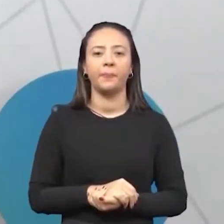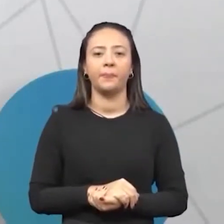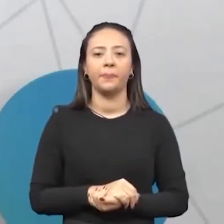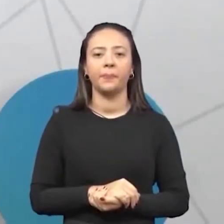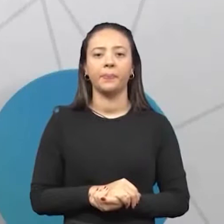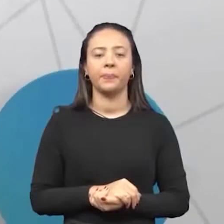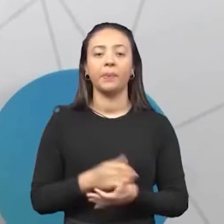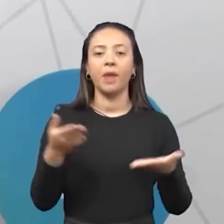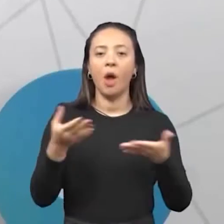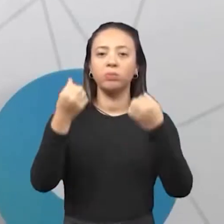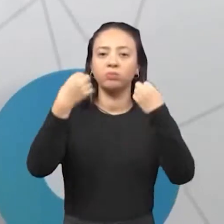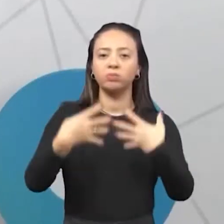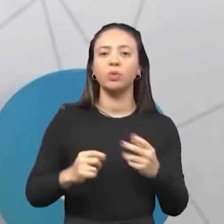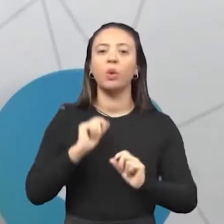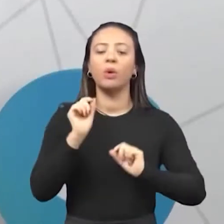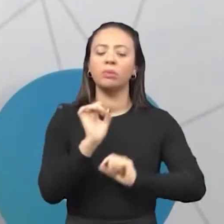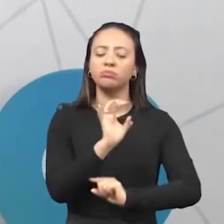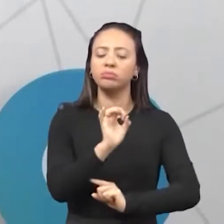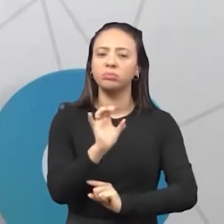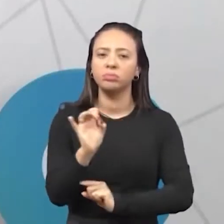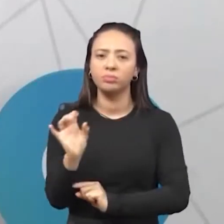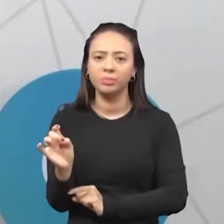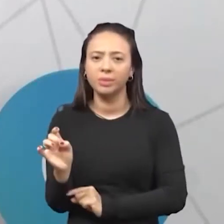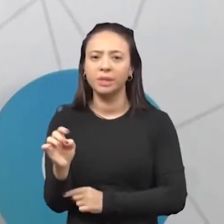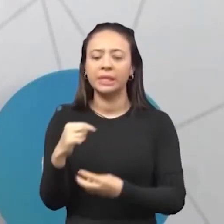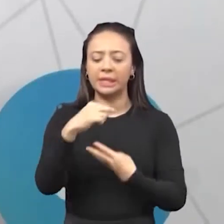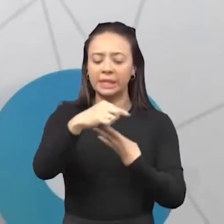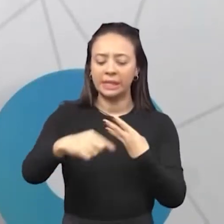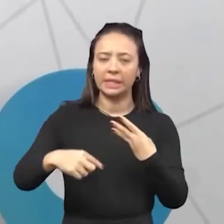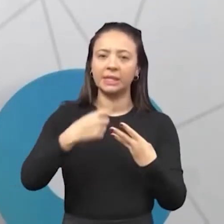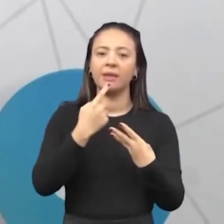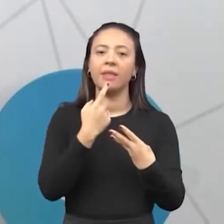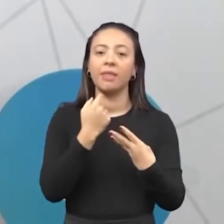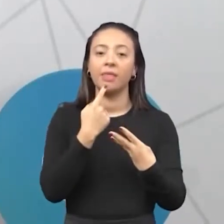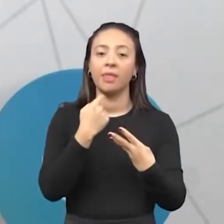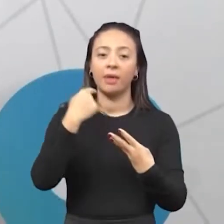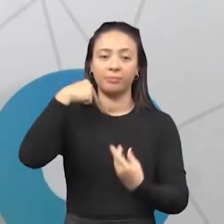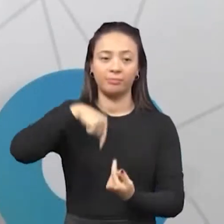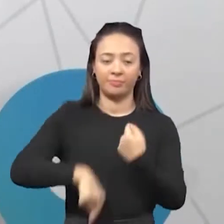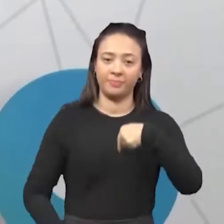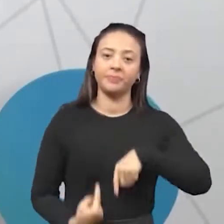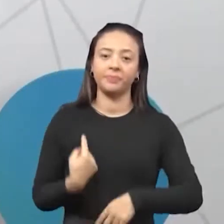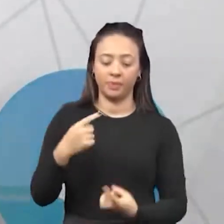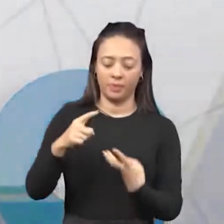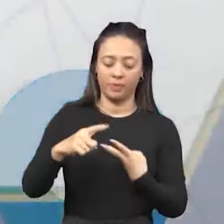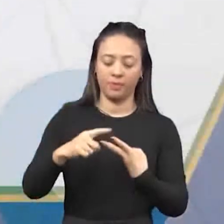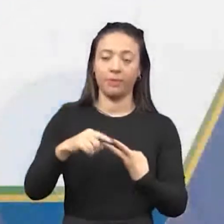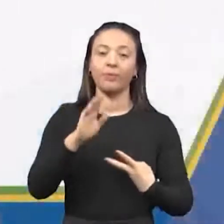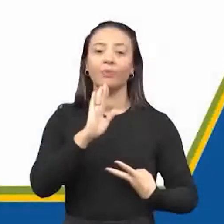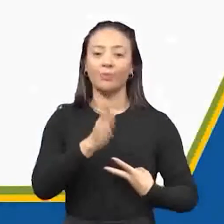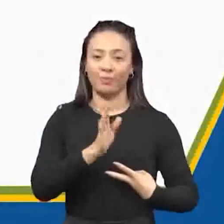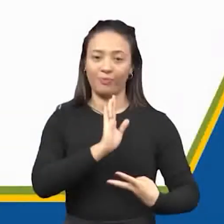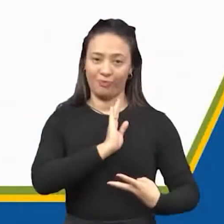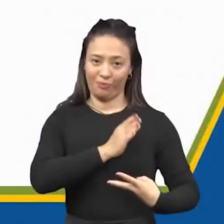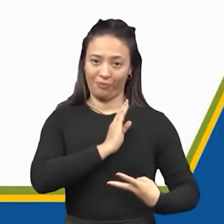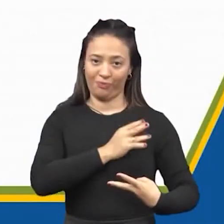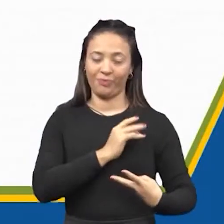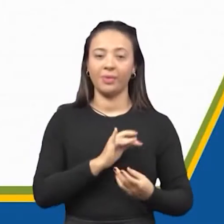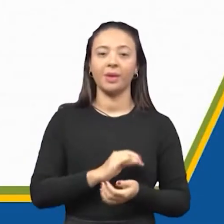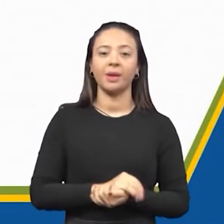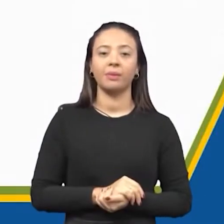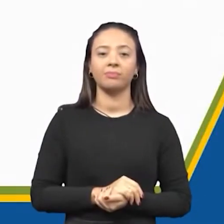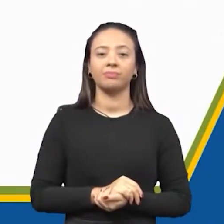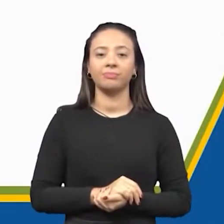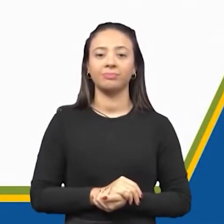Nós vamos agora falar sobre cada uma das partes que compõem o sistema circulatório, começando pelo coração. O coração ele